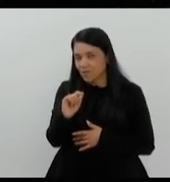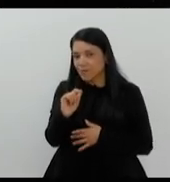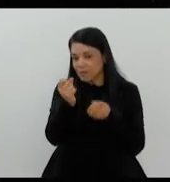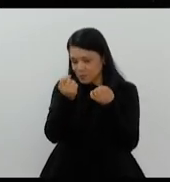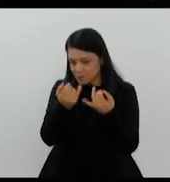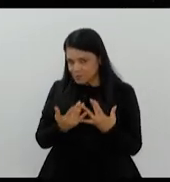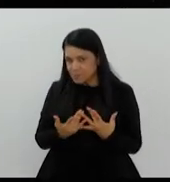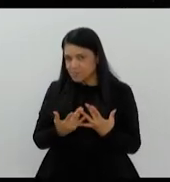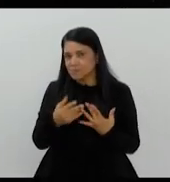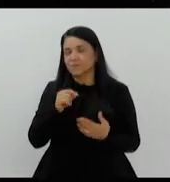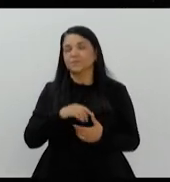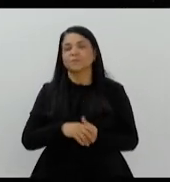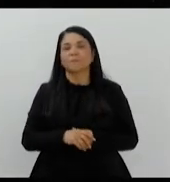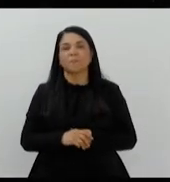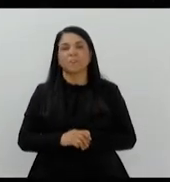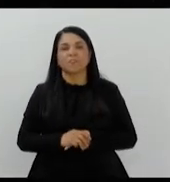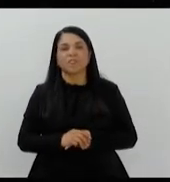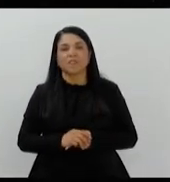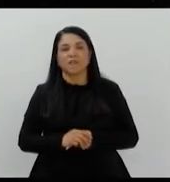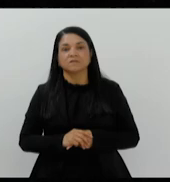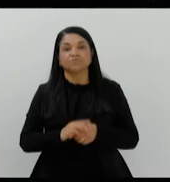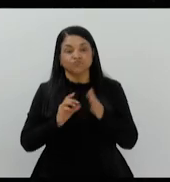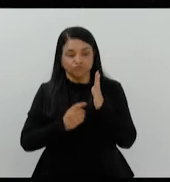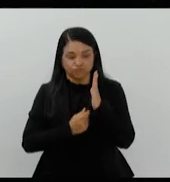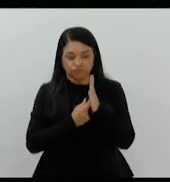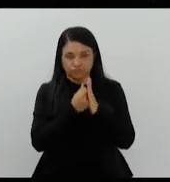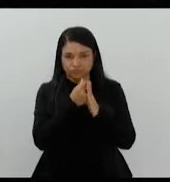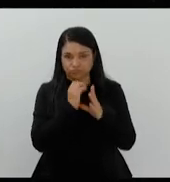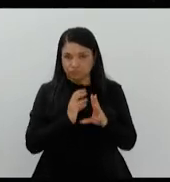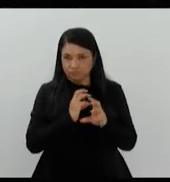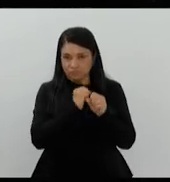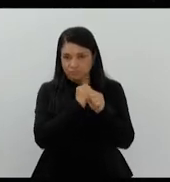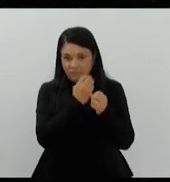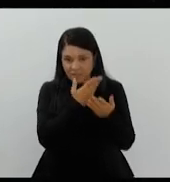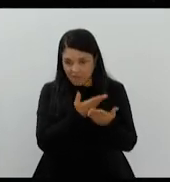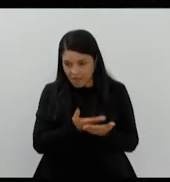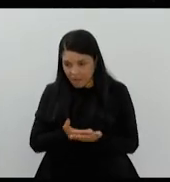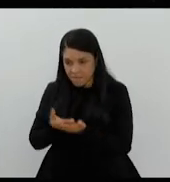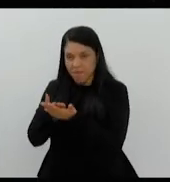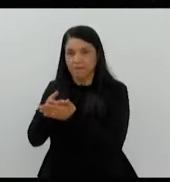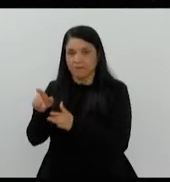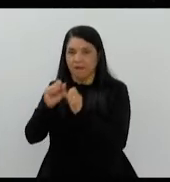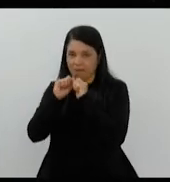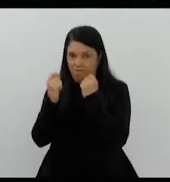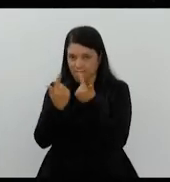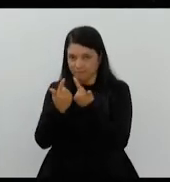falando. Do orçamento encaminhado a esta casa.